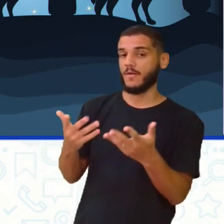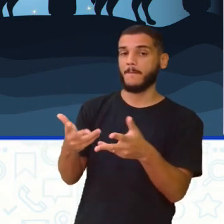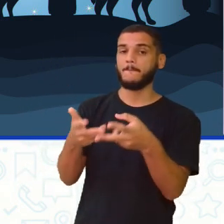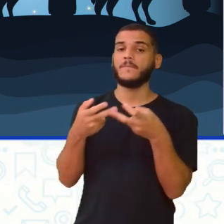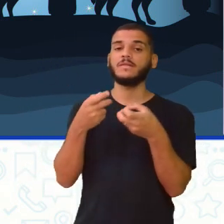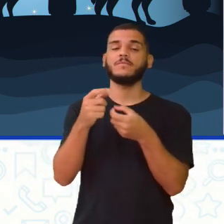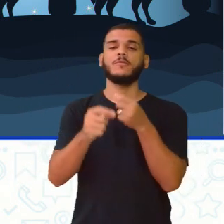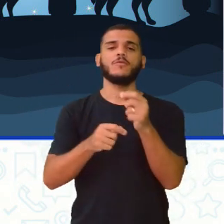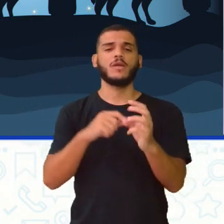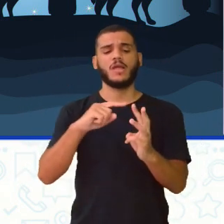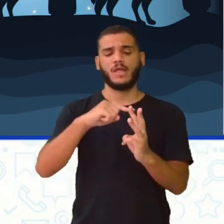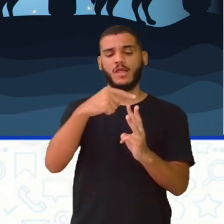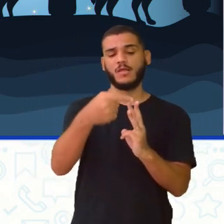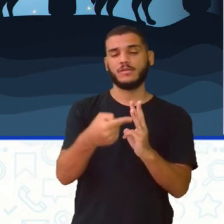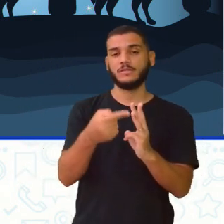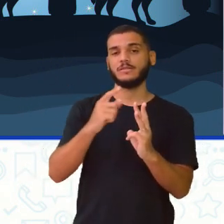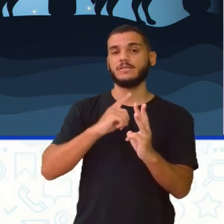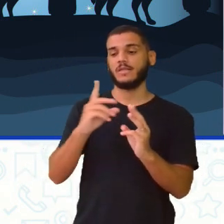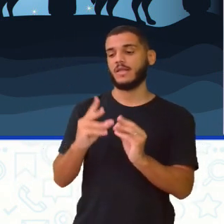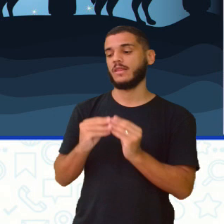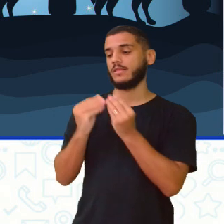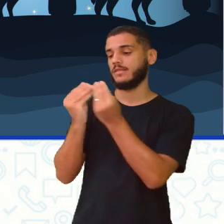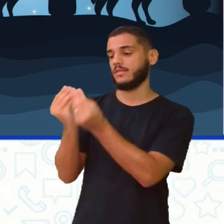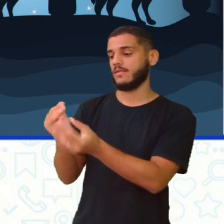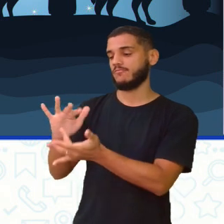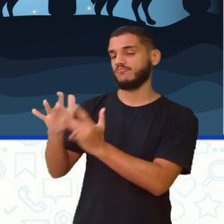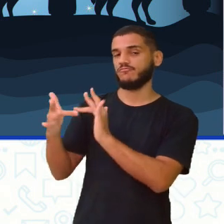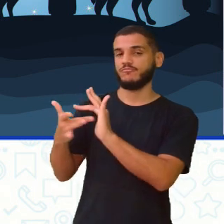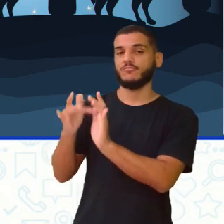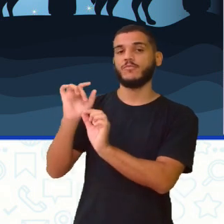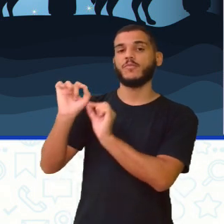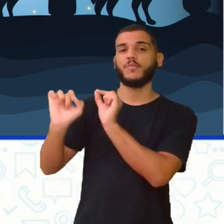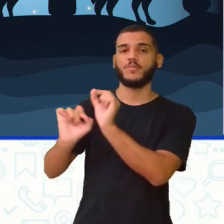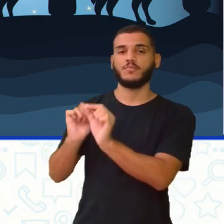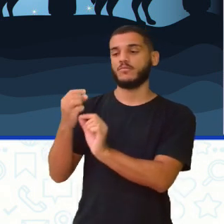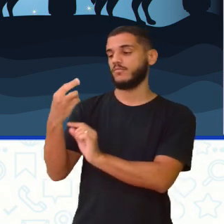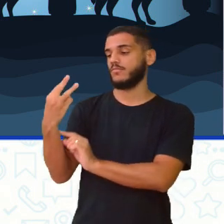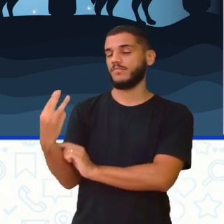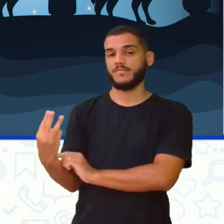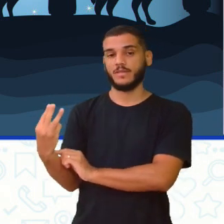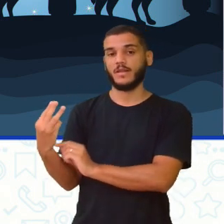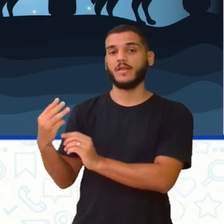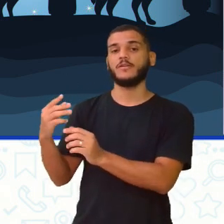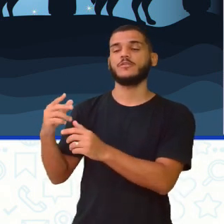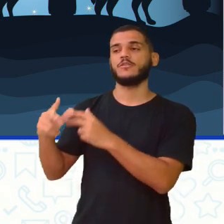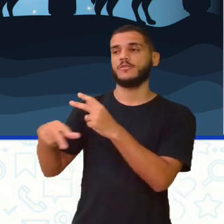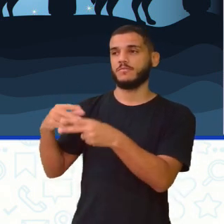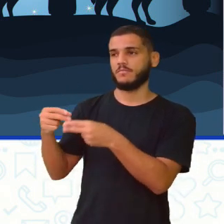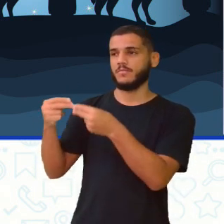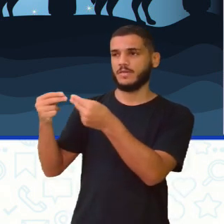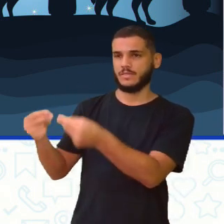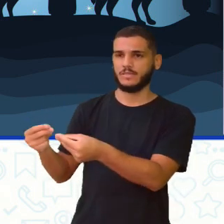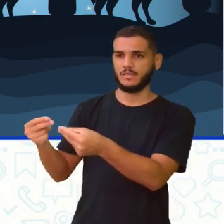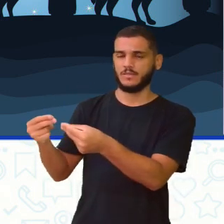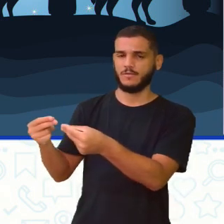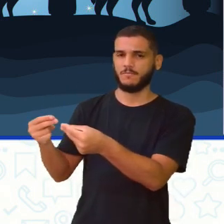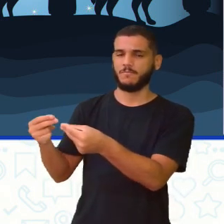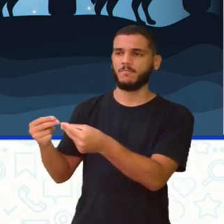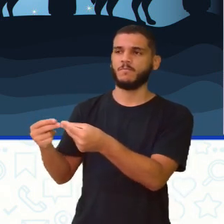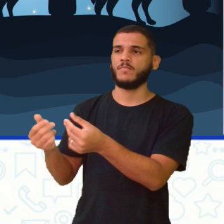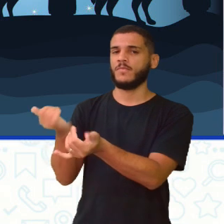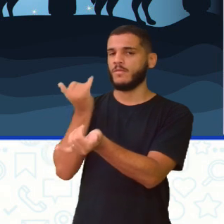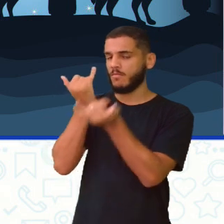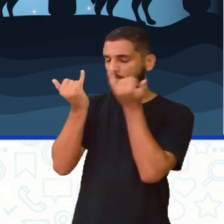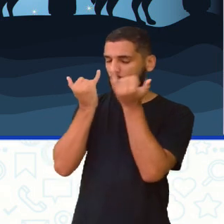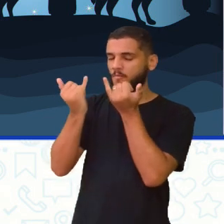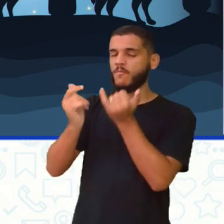magos, eles trazem para o menino Jesus, não é? 3 presentes, que aí a gente de primeira mão, né? Primeira